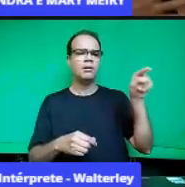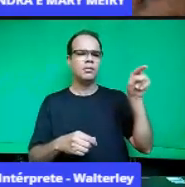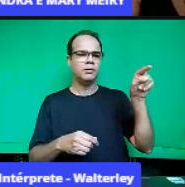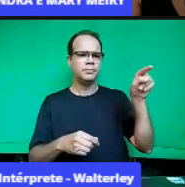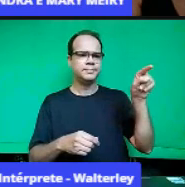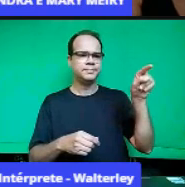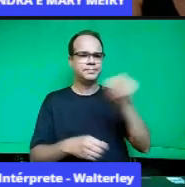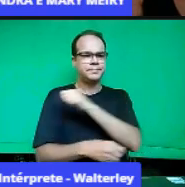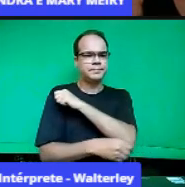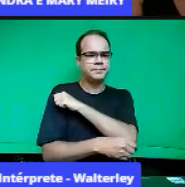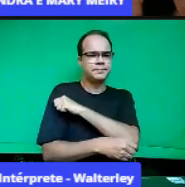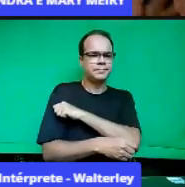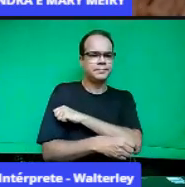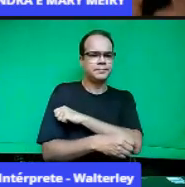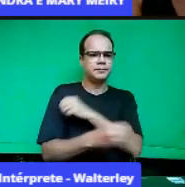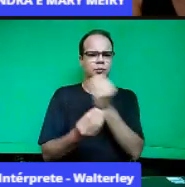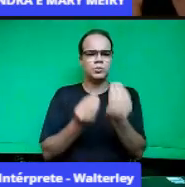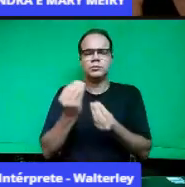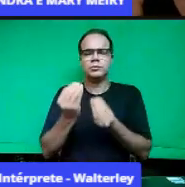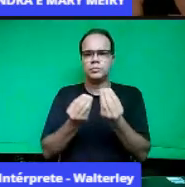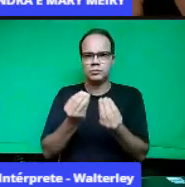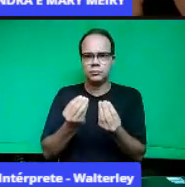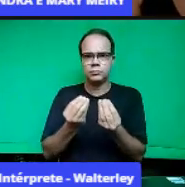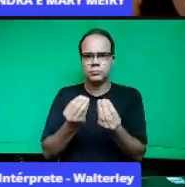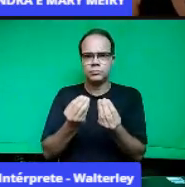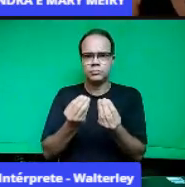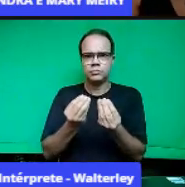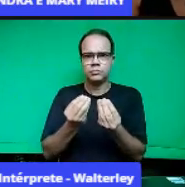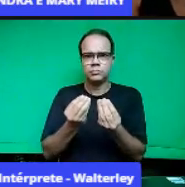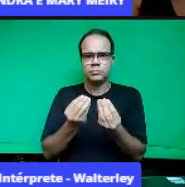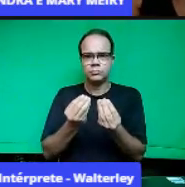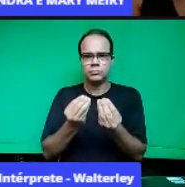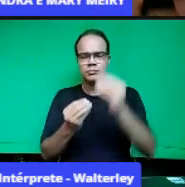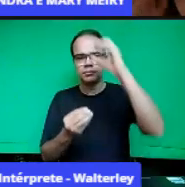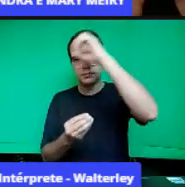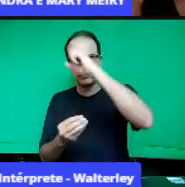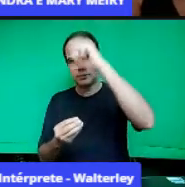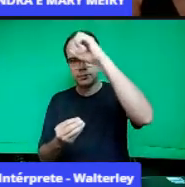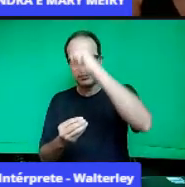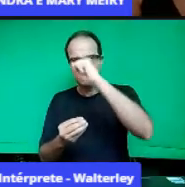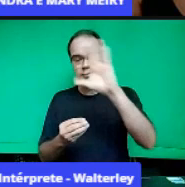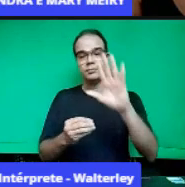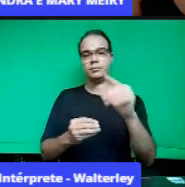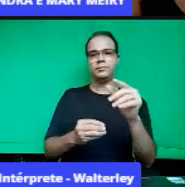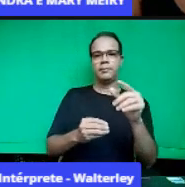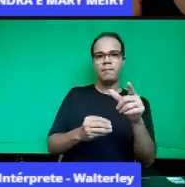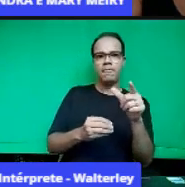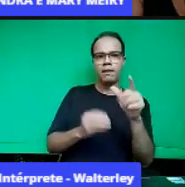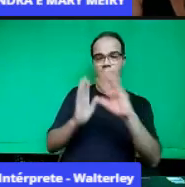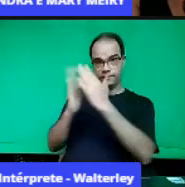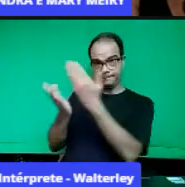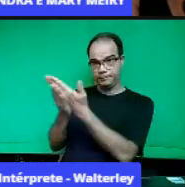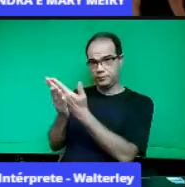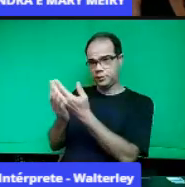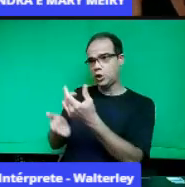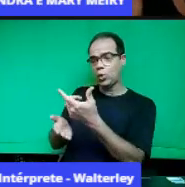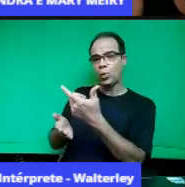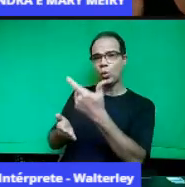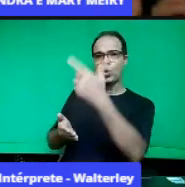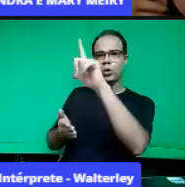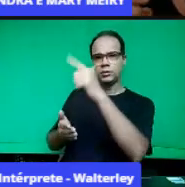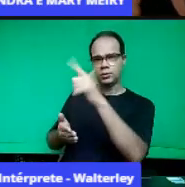isso, a solicitação dos instrumentos realizados nas escolas anteriores na anamnese. Quando você vai